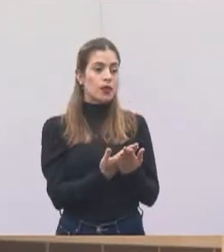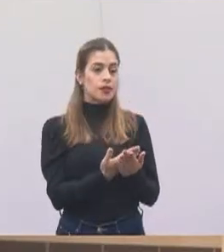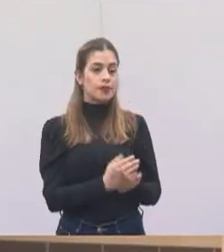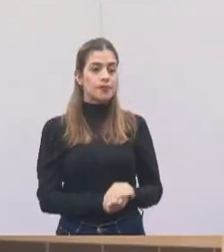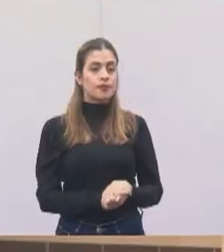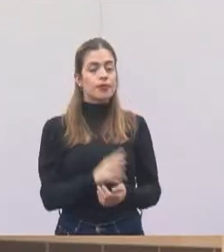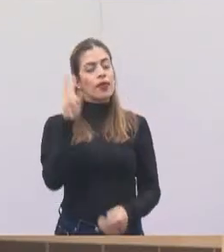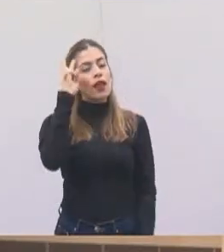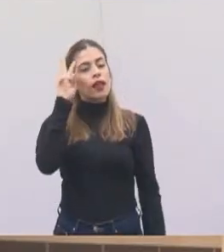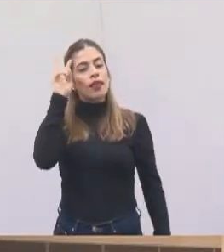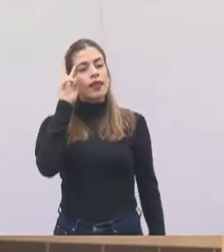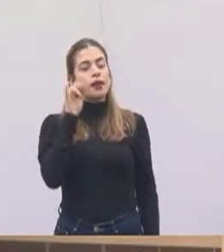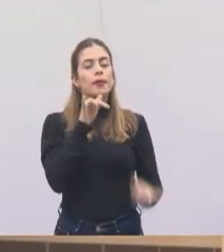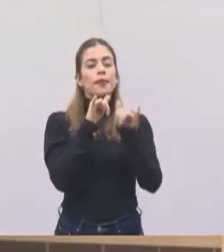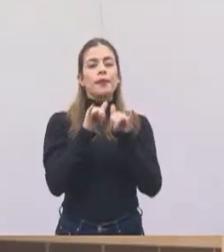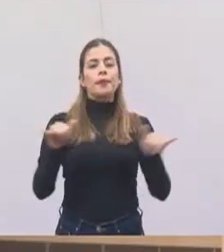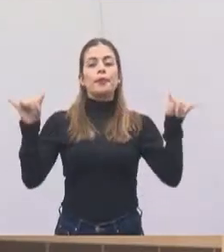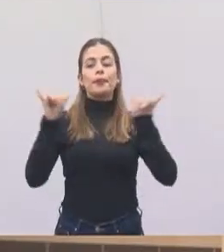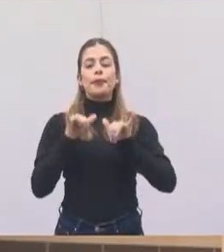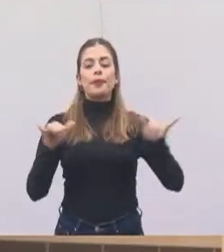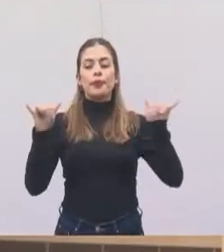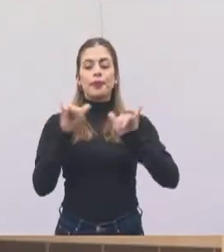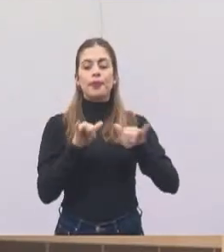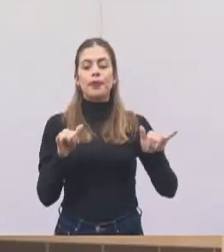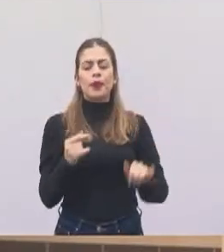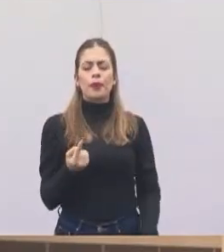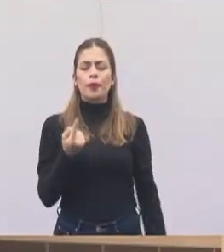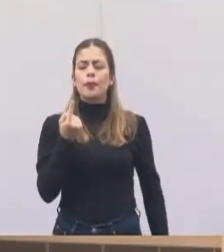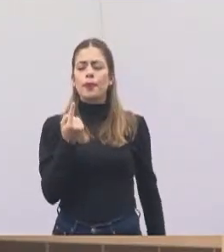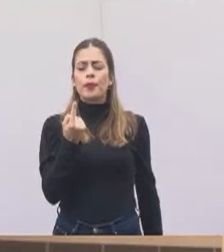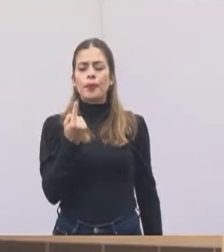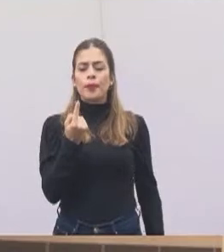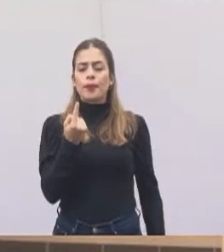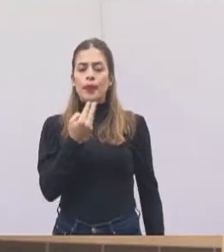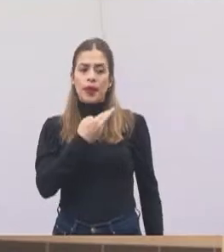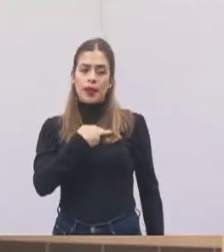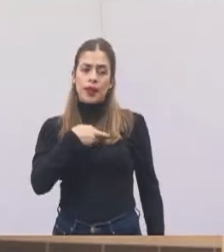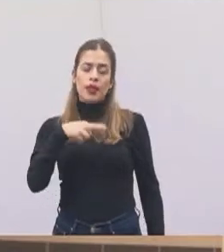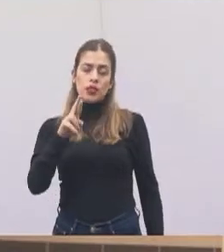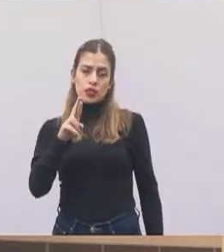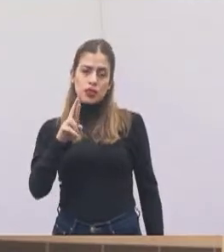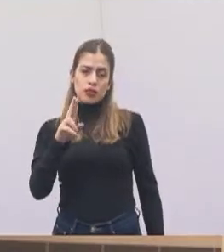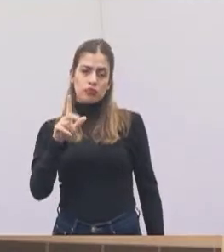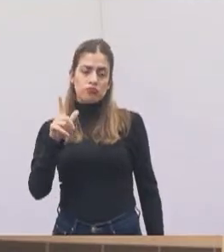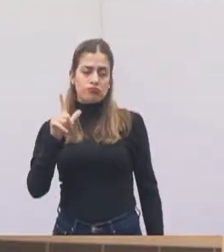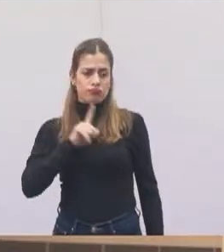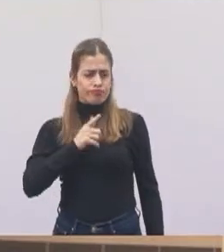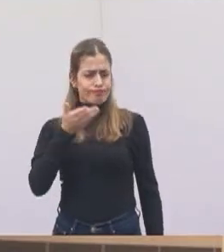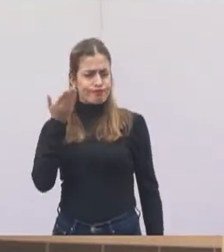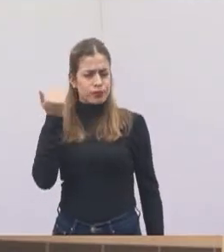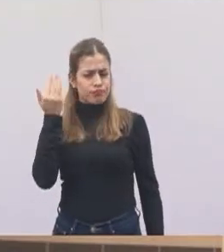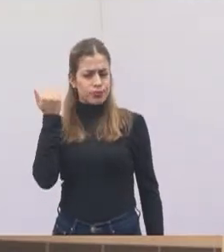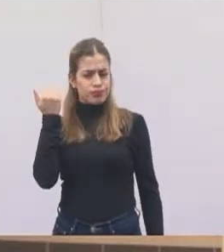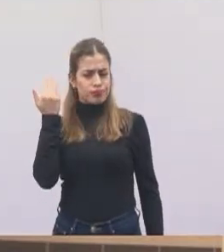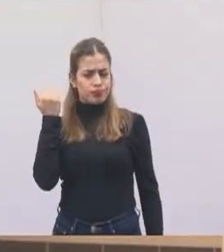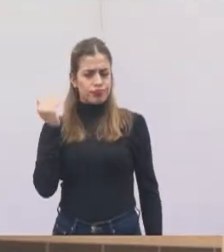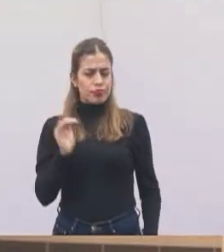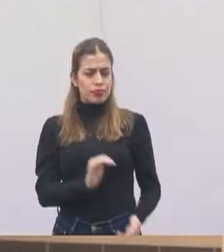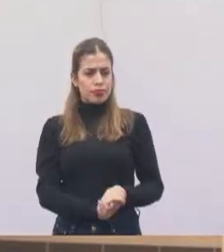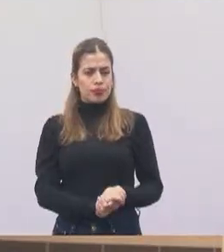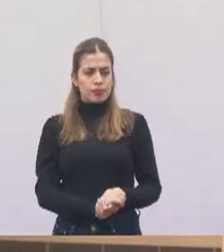que a proclamação por uma única religião que existiu, tanto é que o